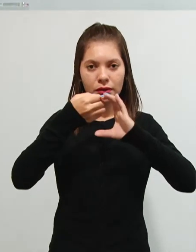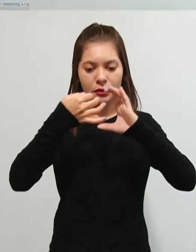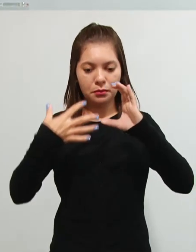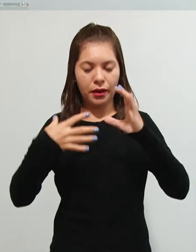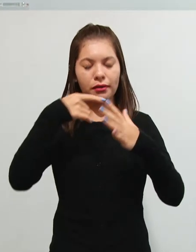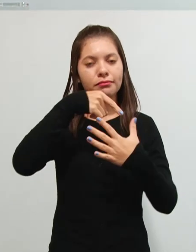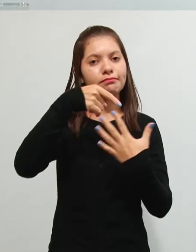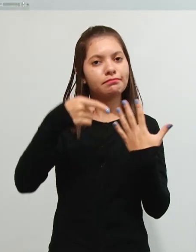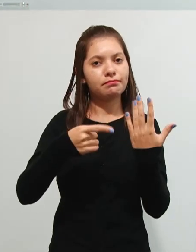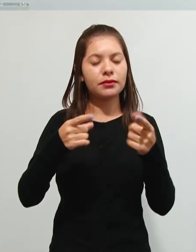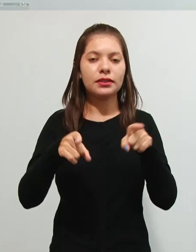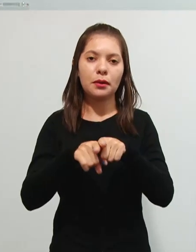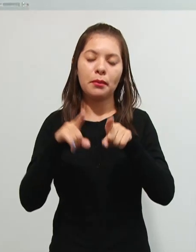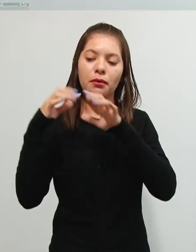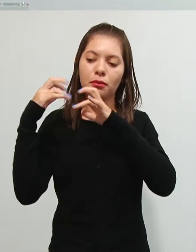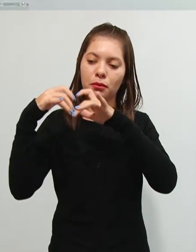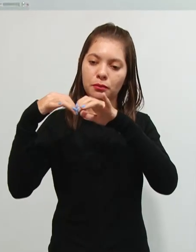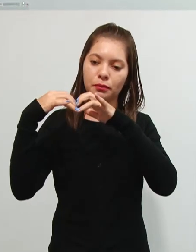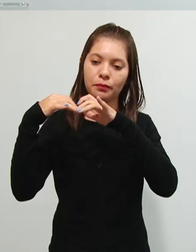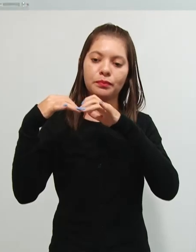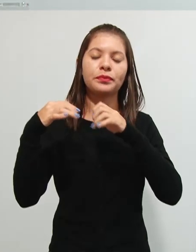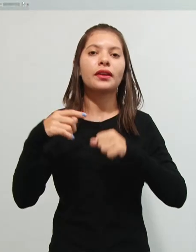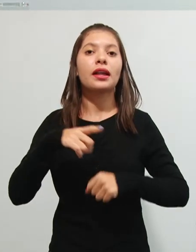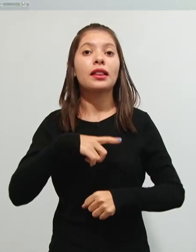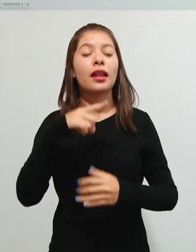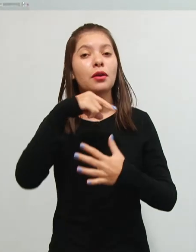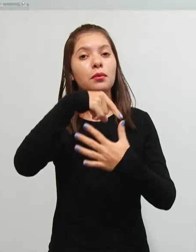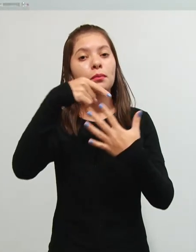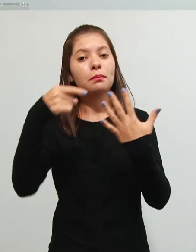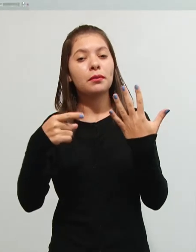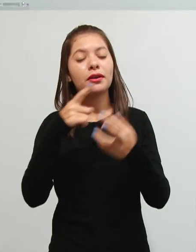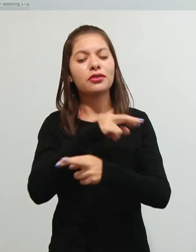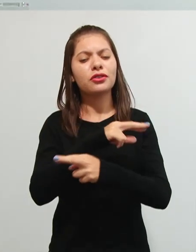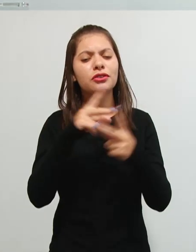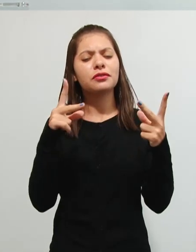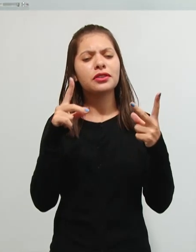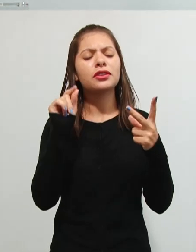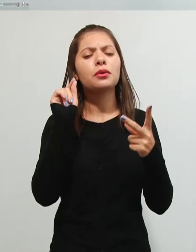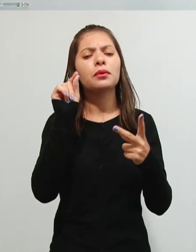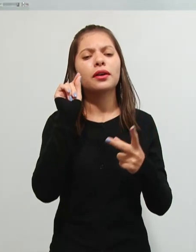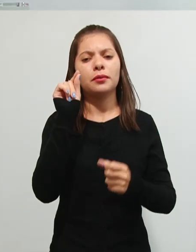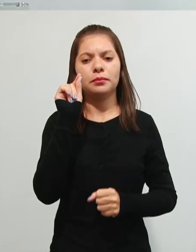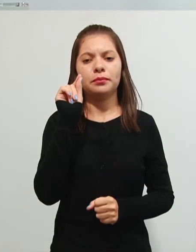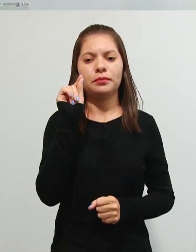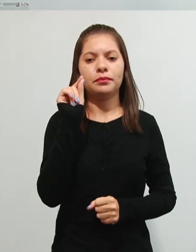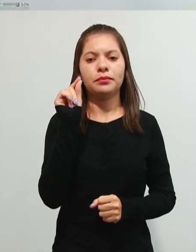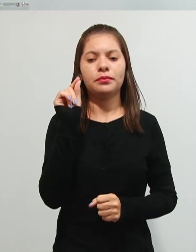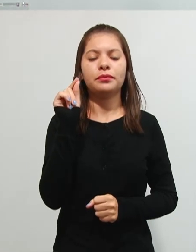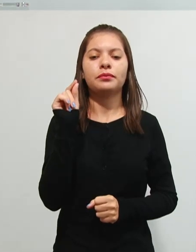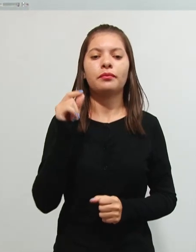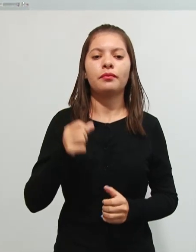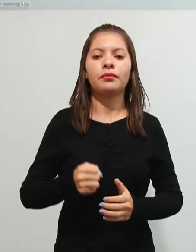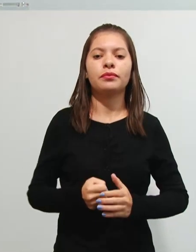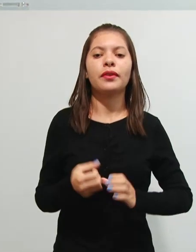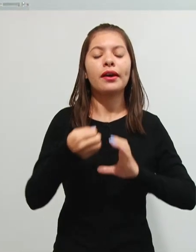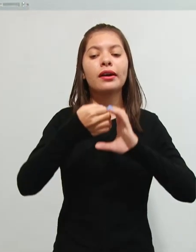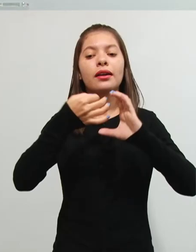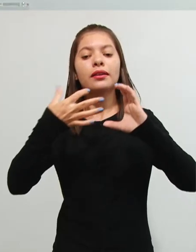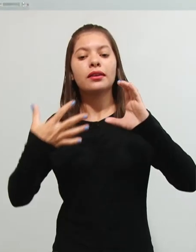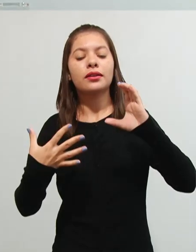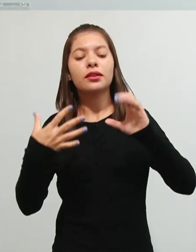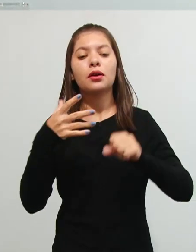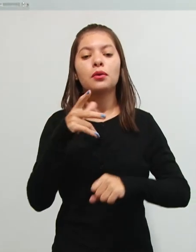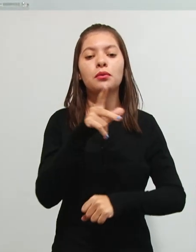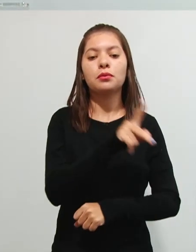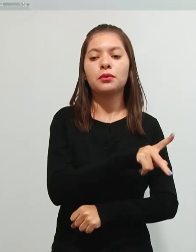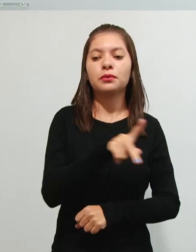também. Mas há um aspecto que a diferencia das demais, que é a questão do caráter do professor e